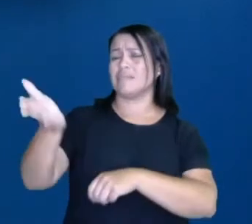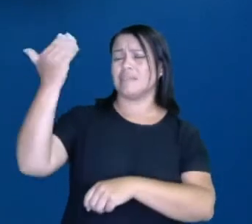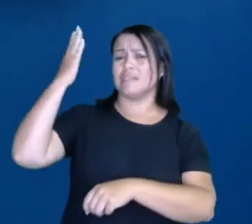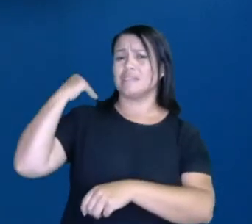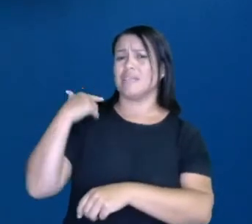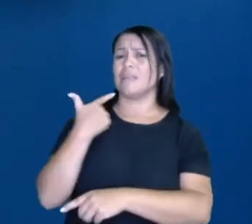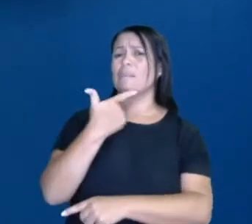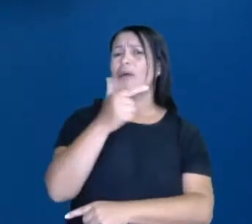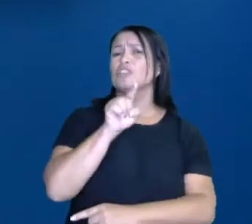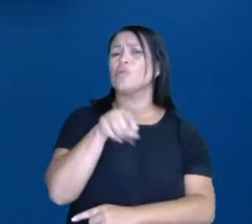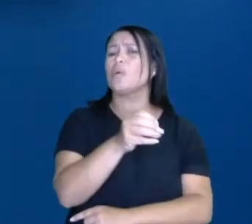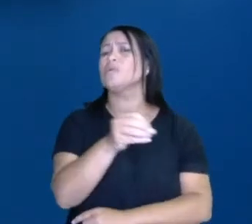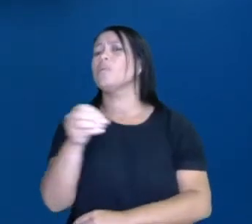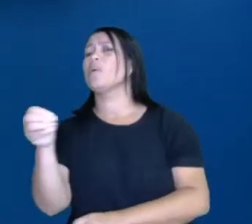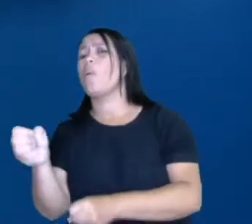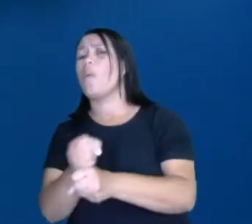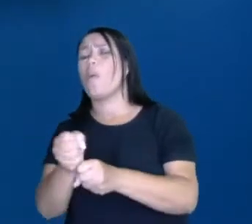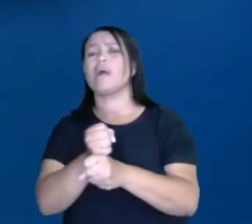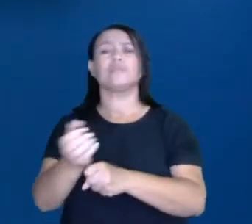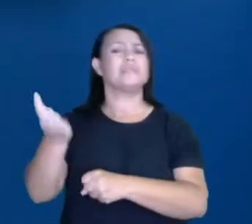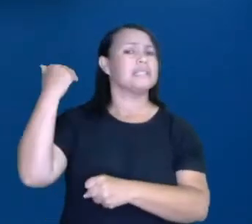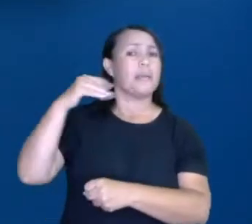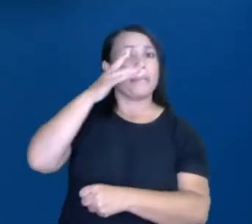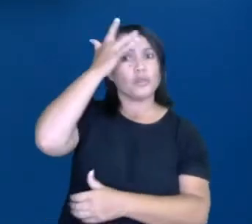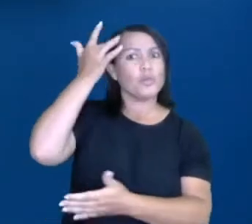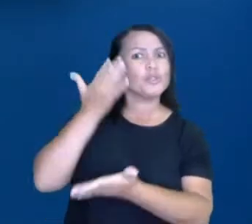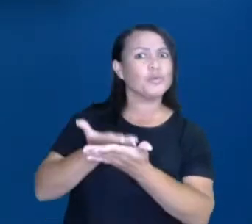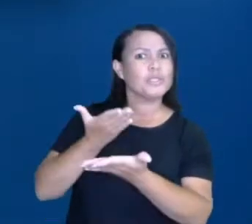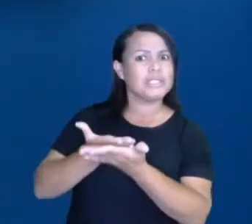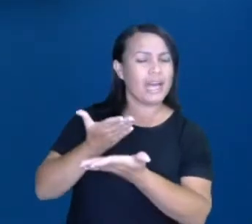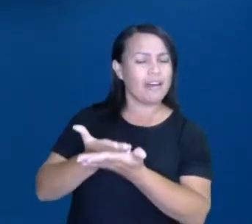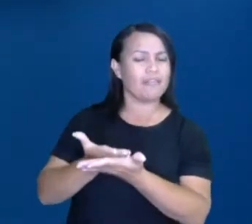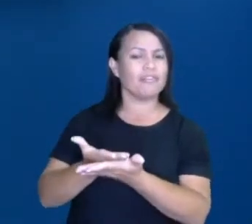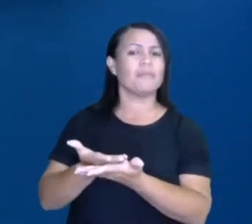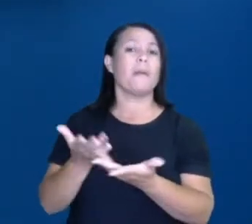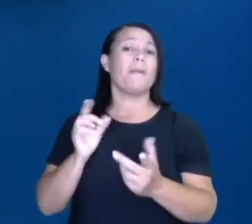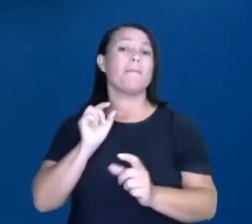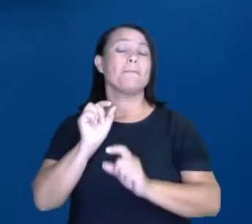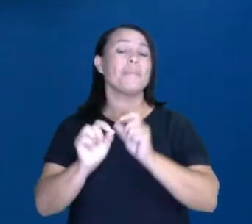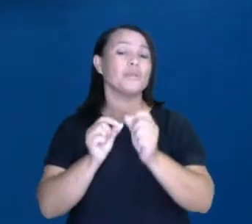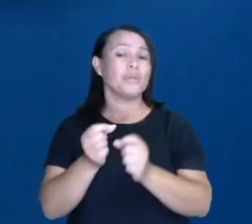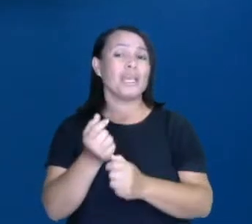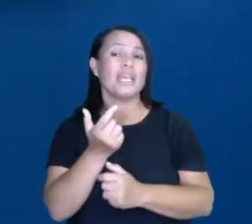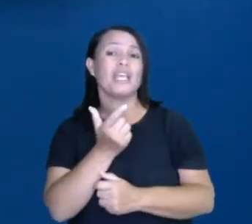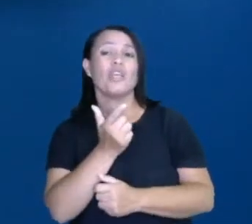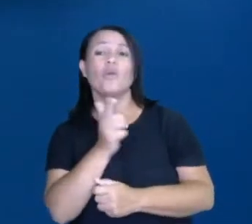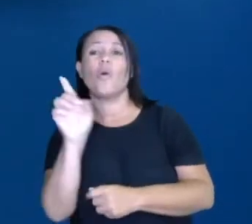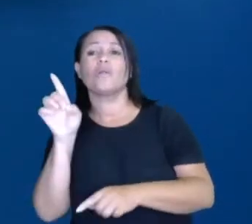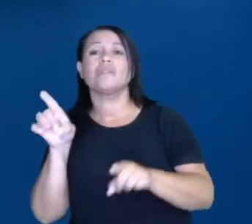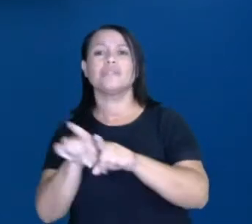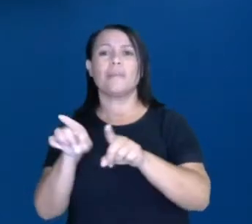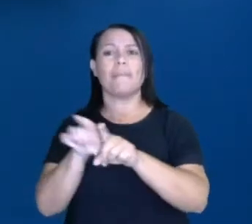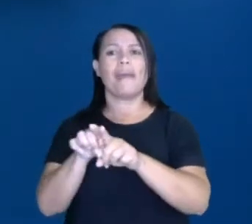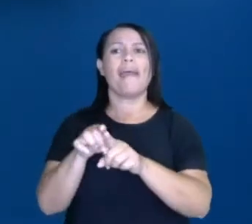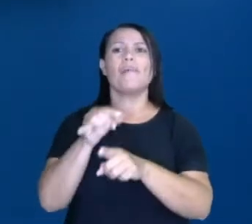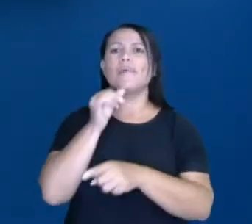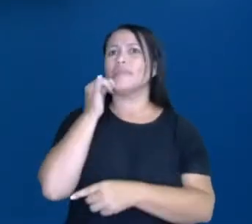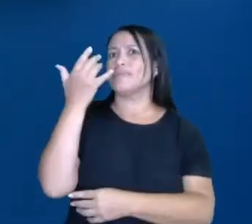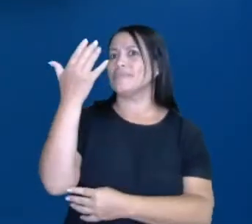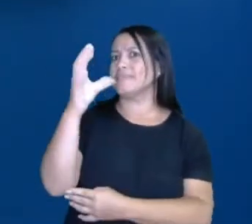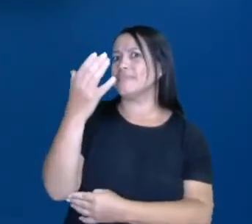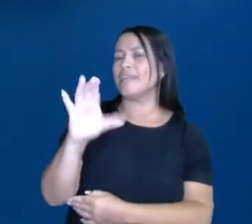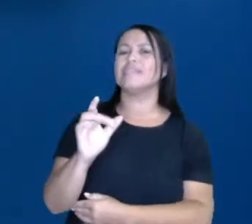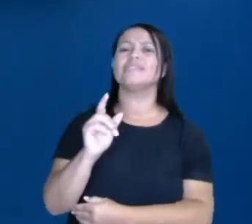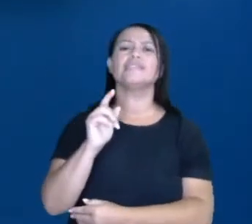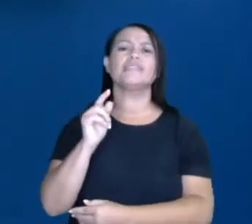de 2000 anos atrás por estudiosos da época, mesmo em outras ciências, como a astronomia